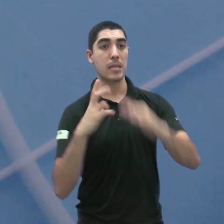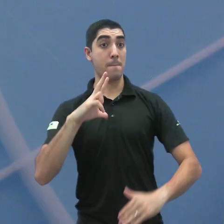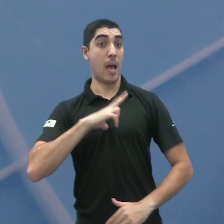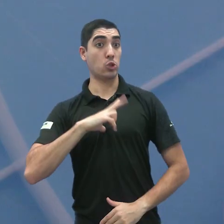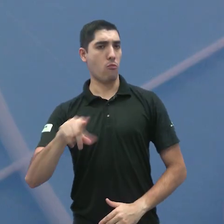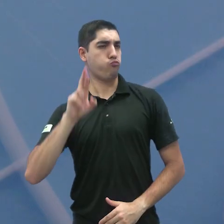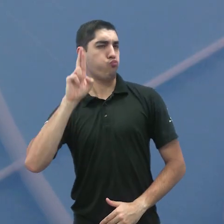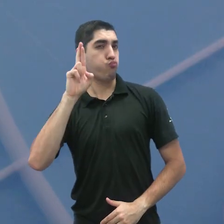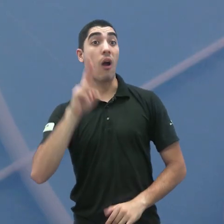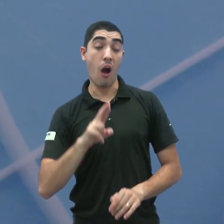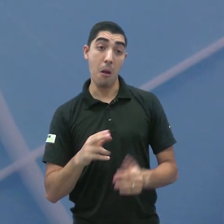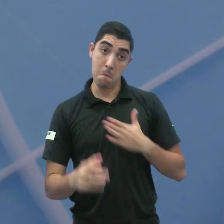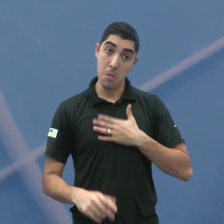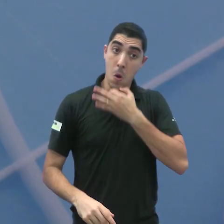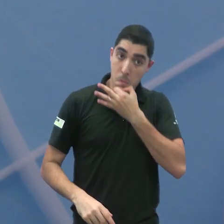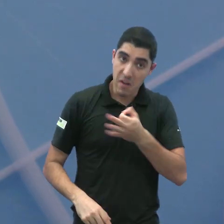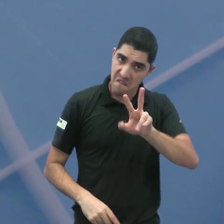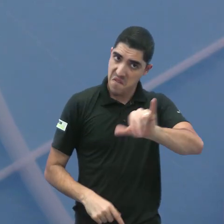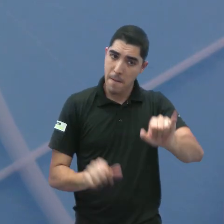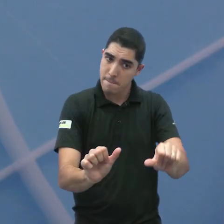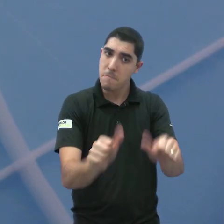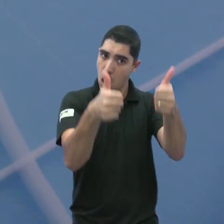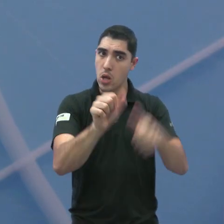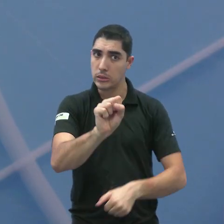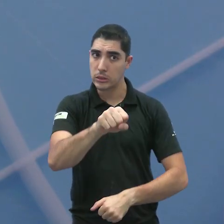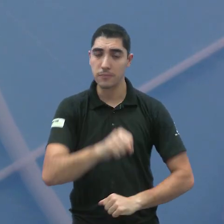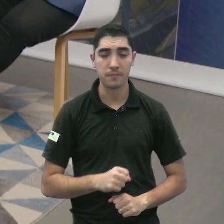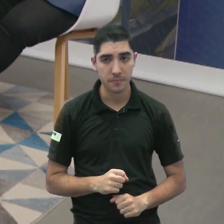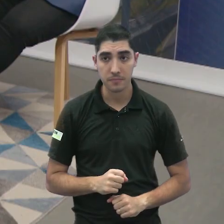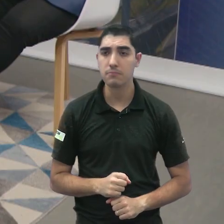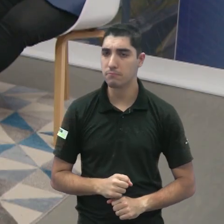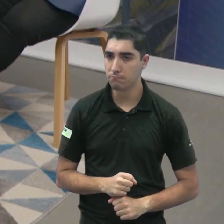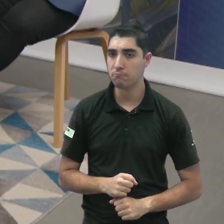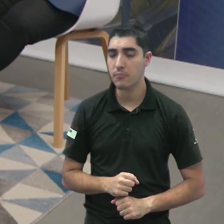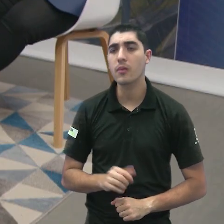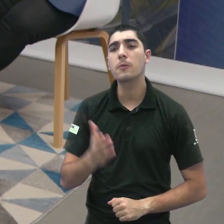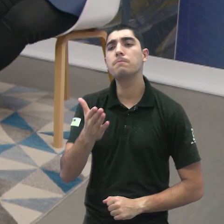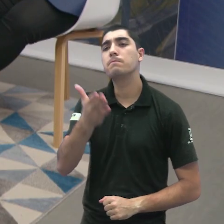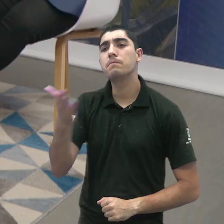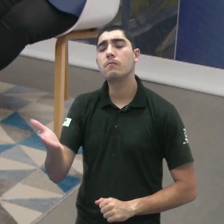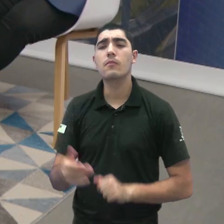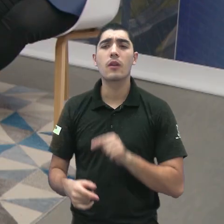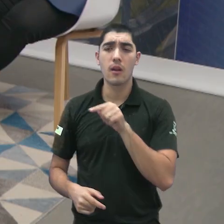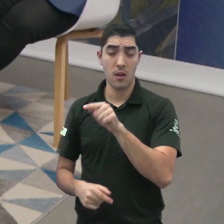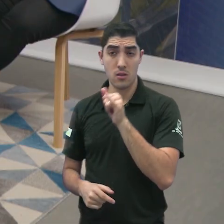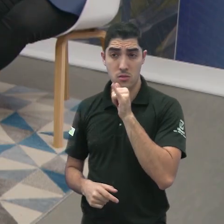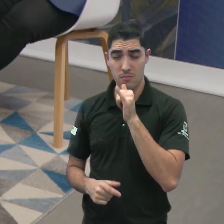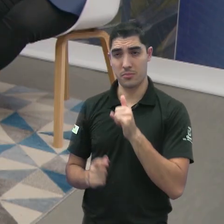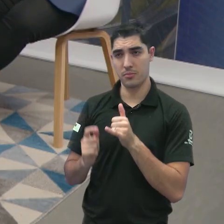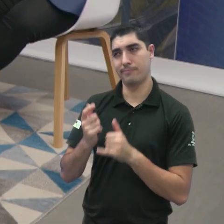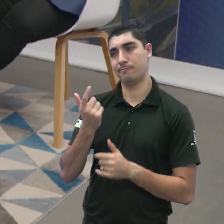o trânsito, né, nas rodovias, nas ruas, nas vias públicas. Ô Gino, o custo, né, do crédito ainda